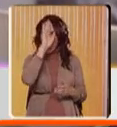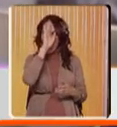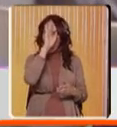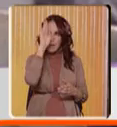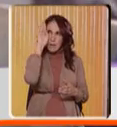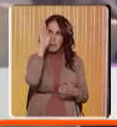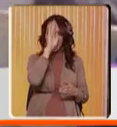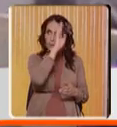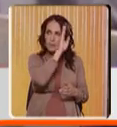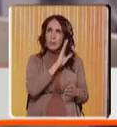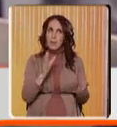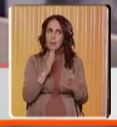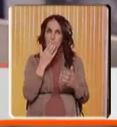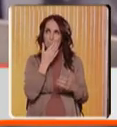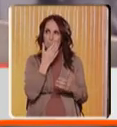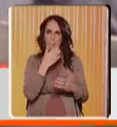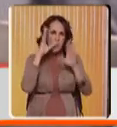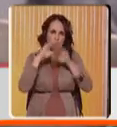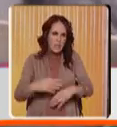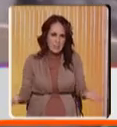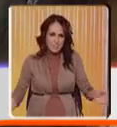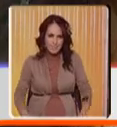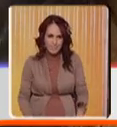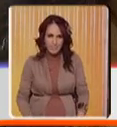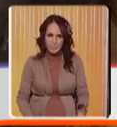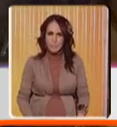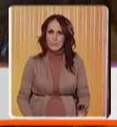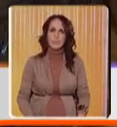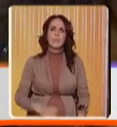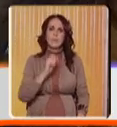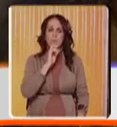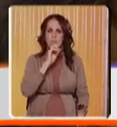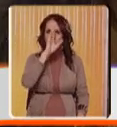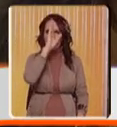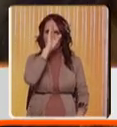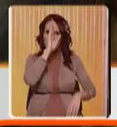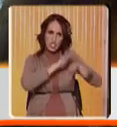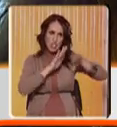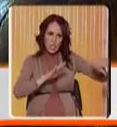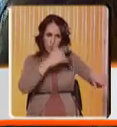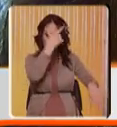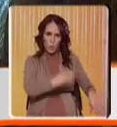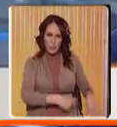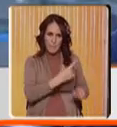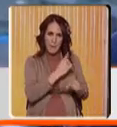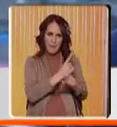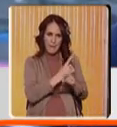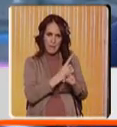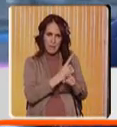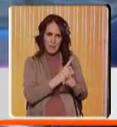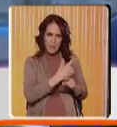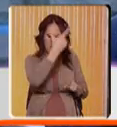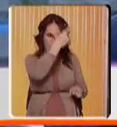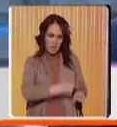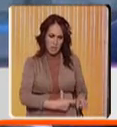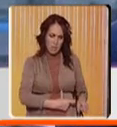esquerdo. Não sei, essa não sei. Deve ser do lado esquerdo, não? Mas... Do lado